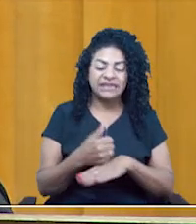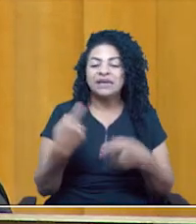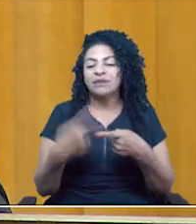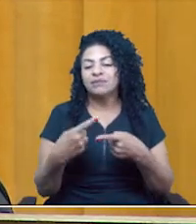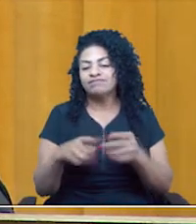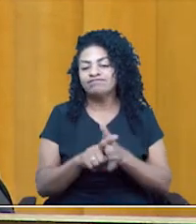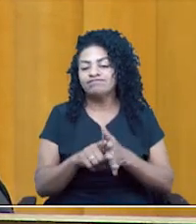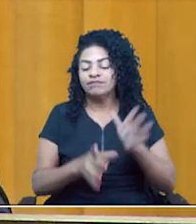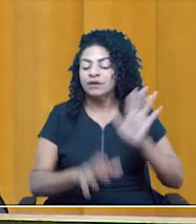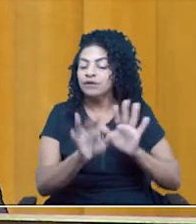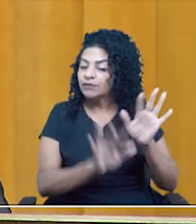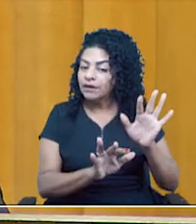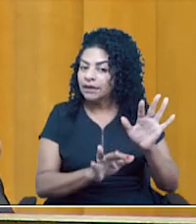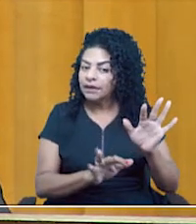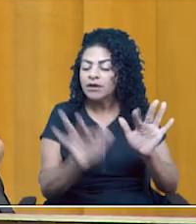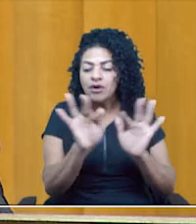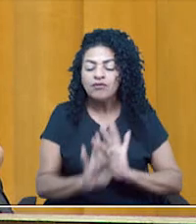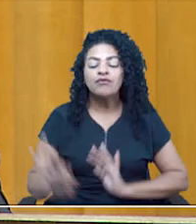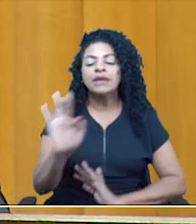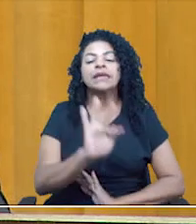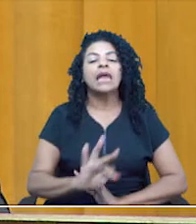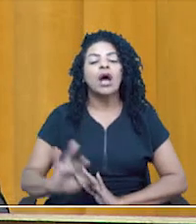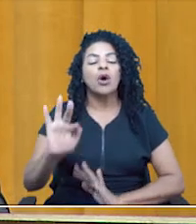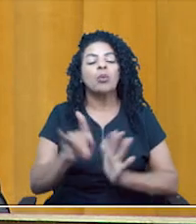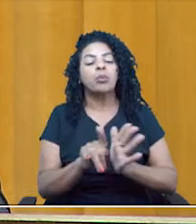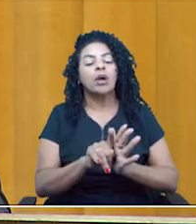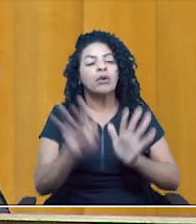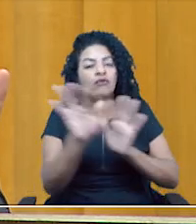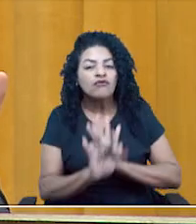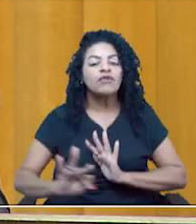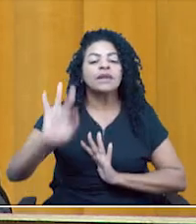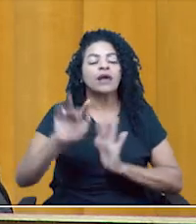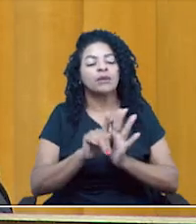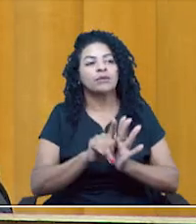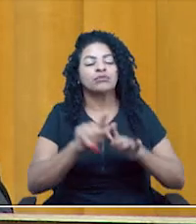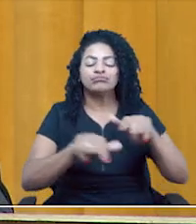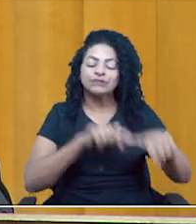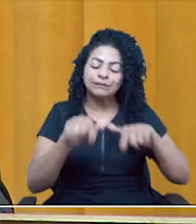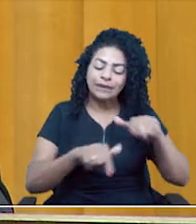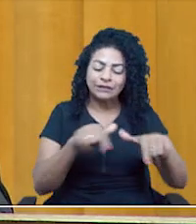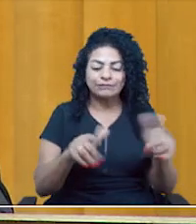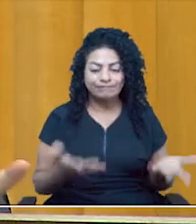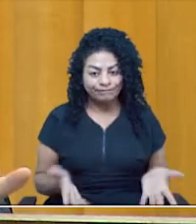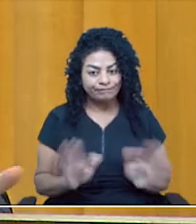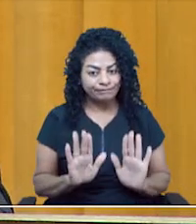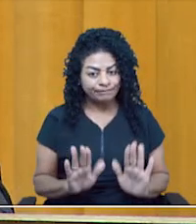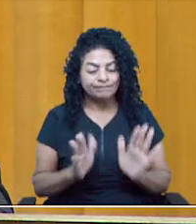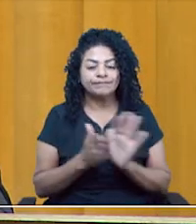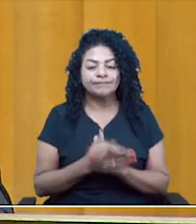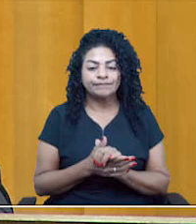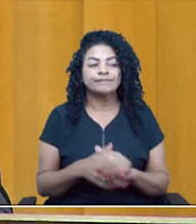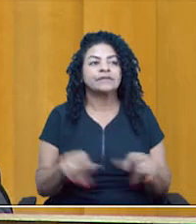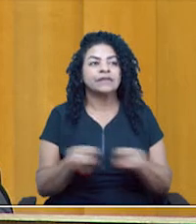Trabalho. E não é só por razões remuneratórias, já adianto. Outro fragmento,